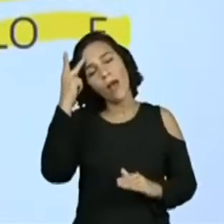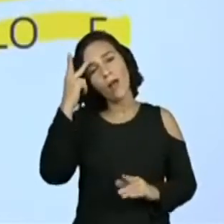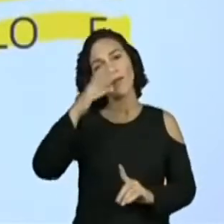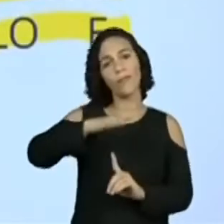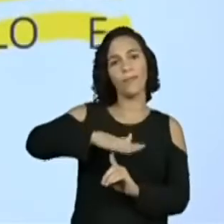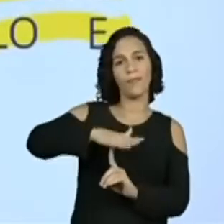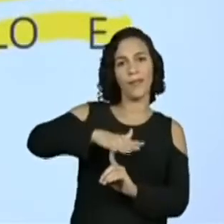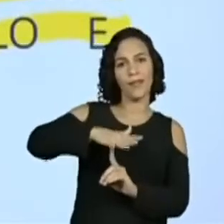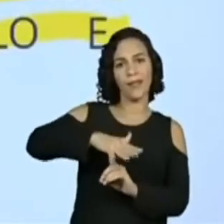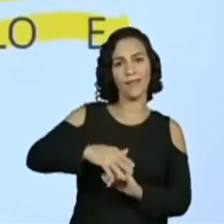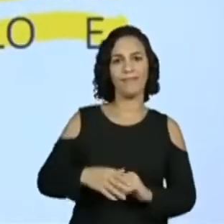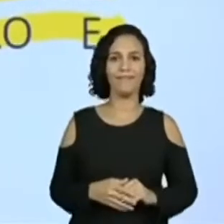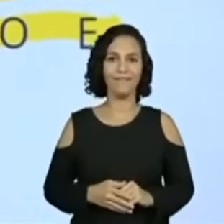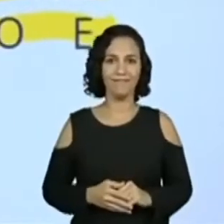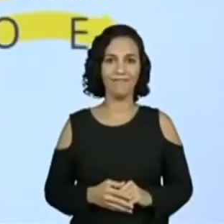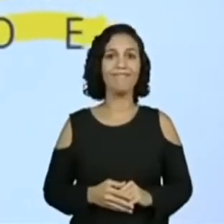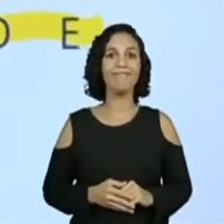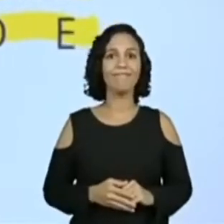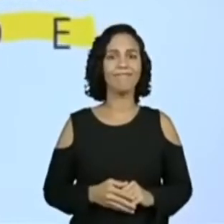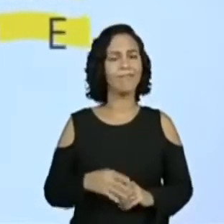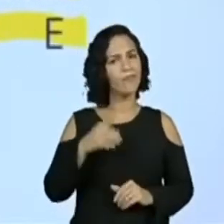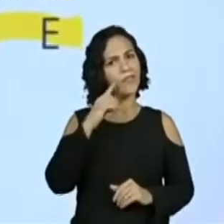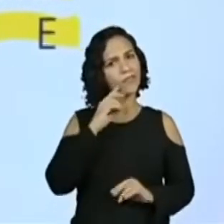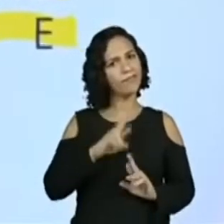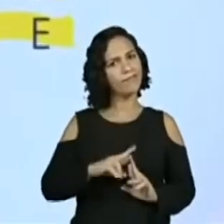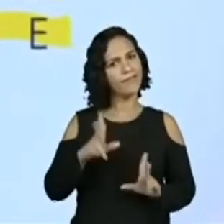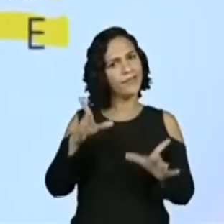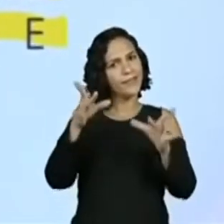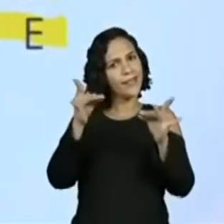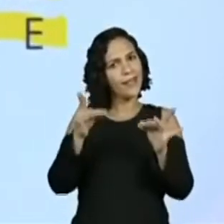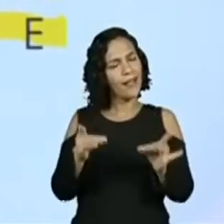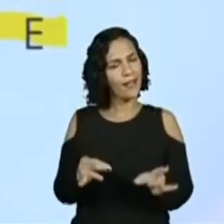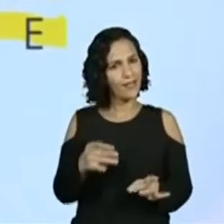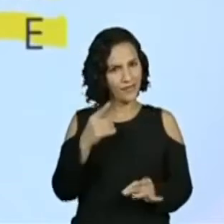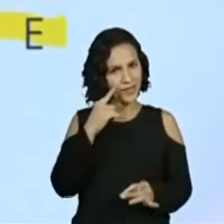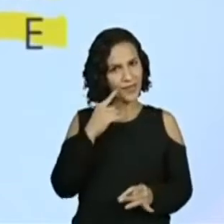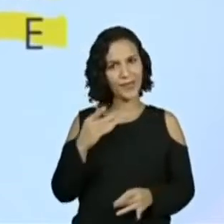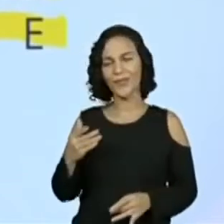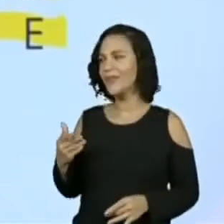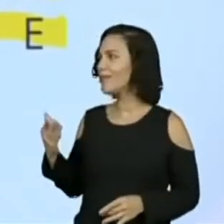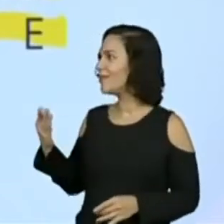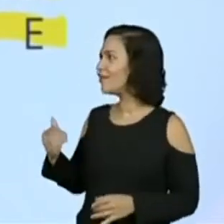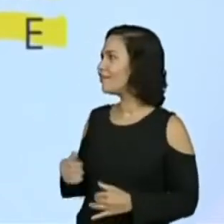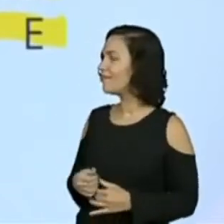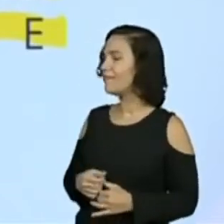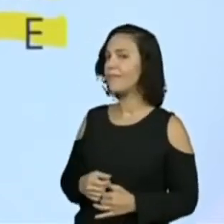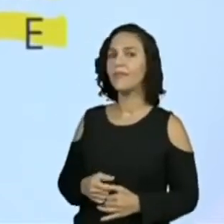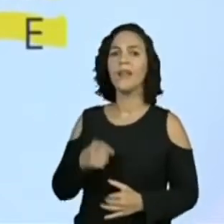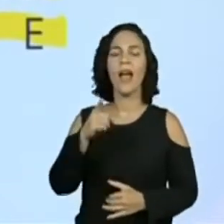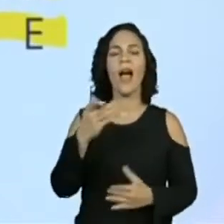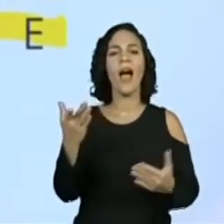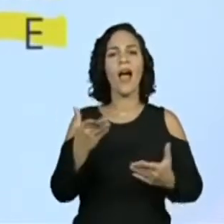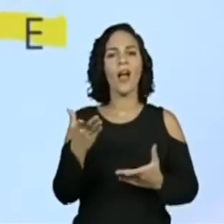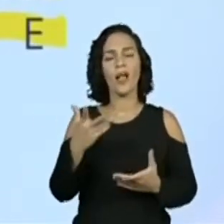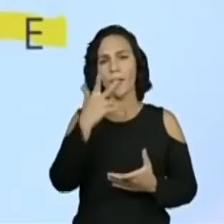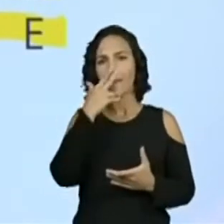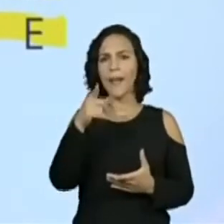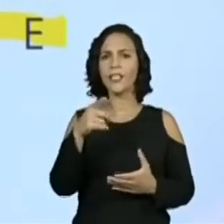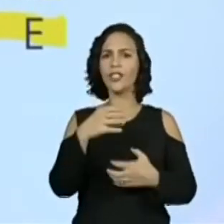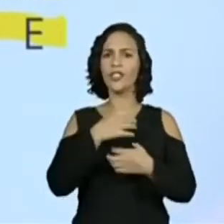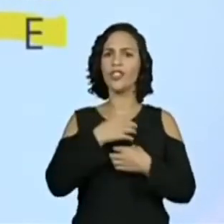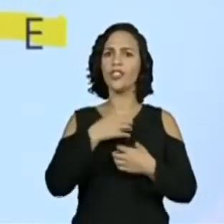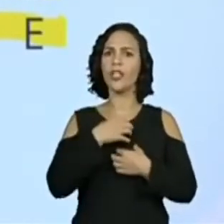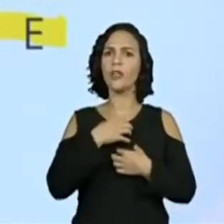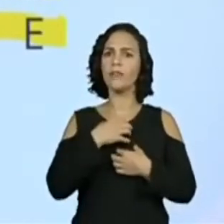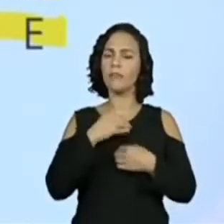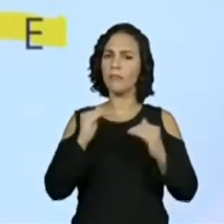Parece que nossa legenda está um pouquinho diferente agora. Você percebeu, professora Joyce? Ela está com uma linguagem, né, mais técnica, né,